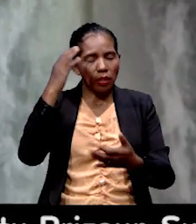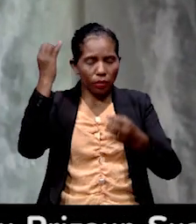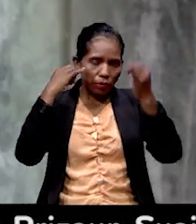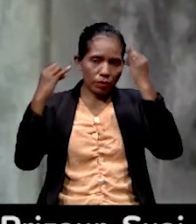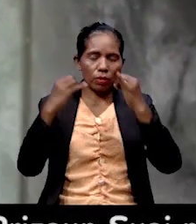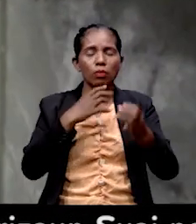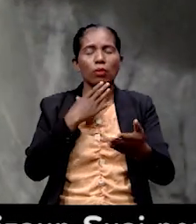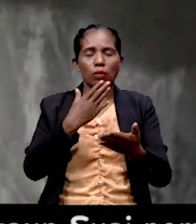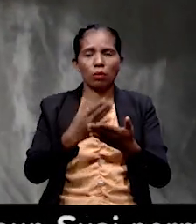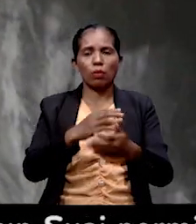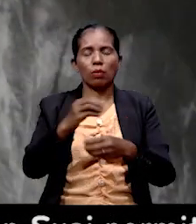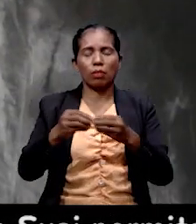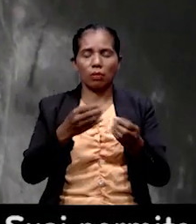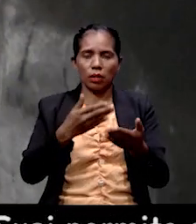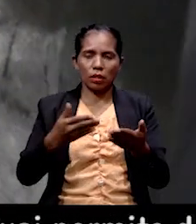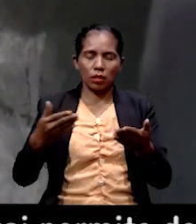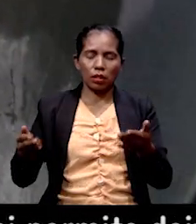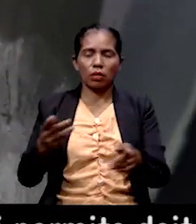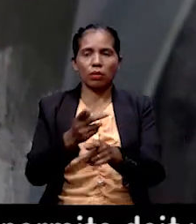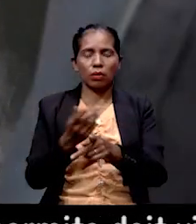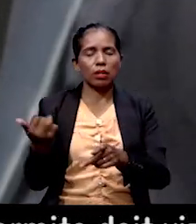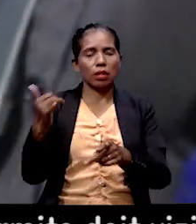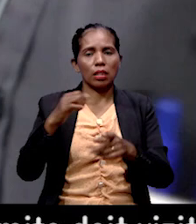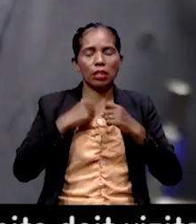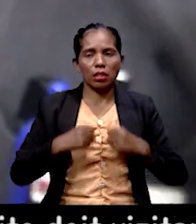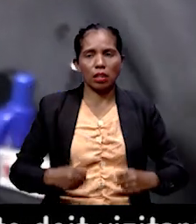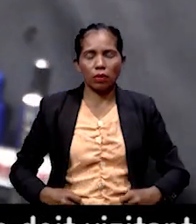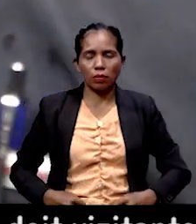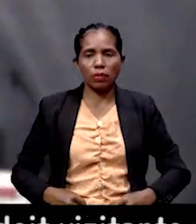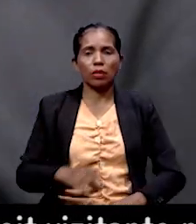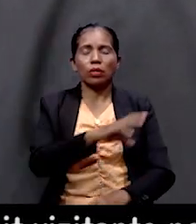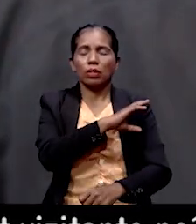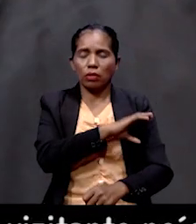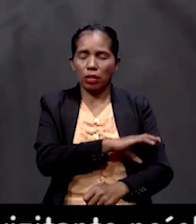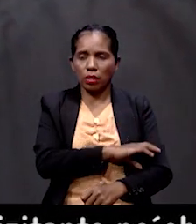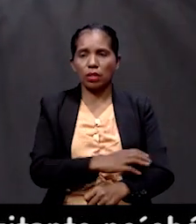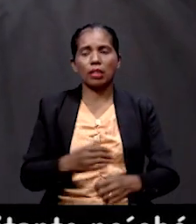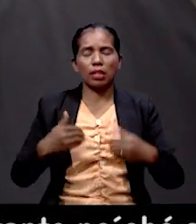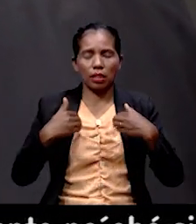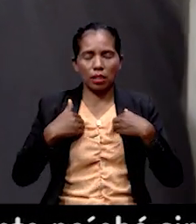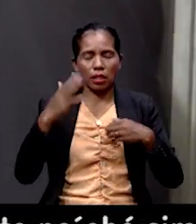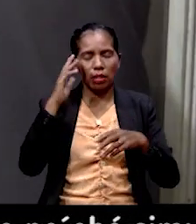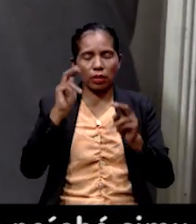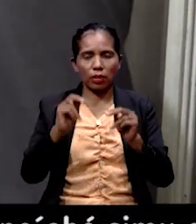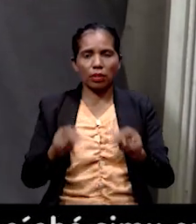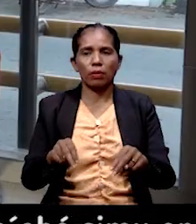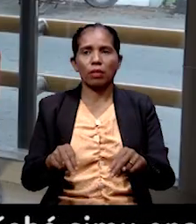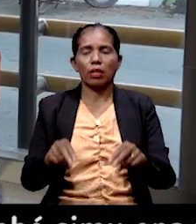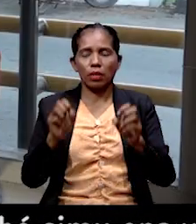los, quando ba sasang nebe a tu protege, sira nia saúde no segurança, no mosi interesse econômico hanesang mos